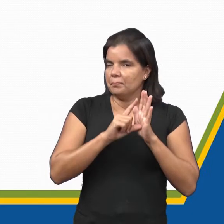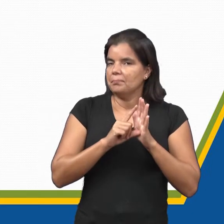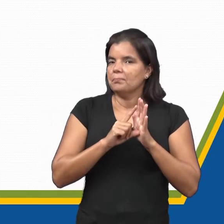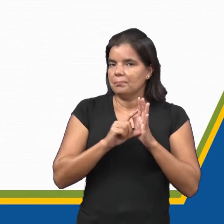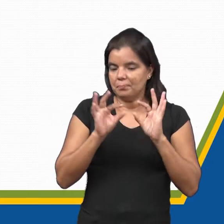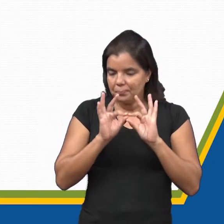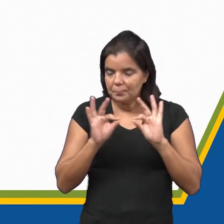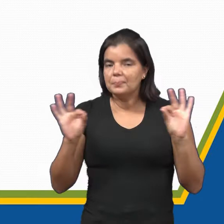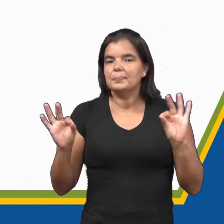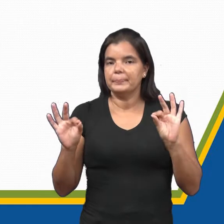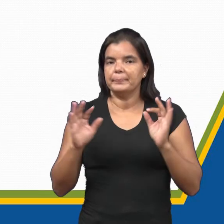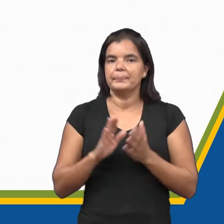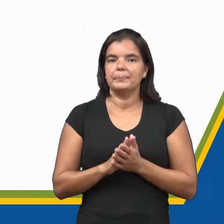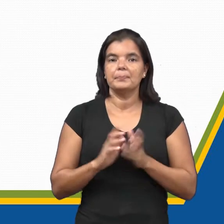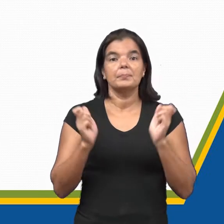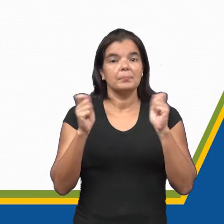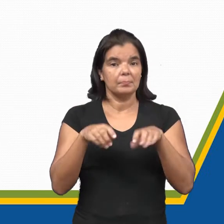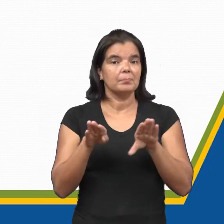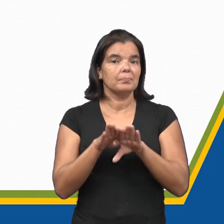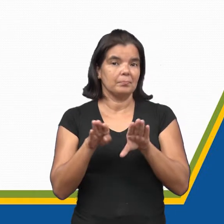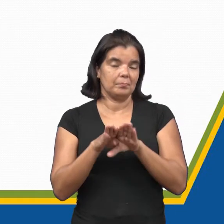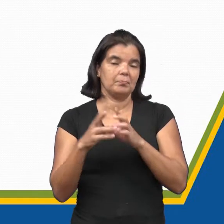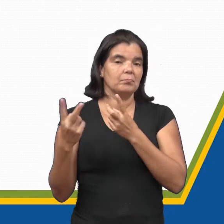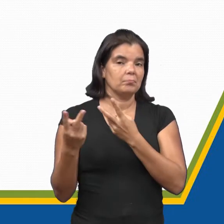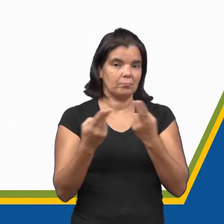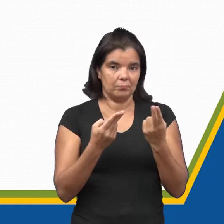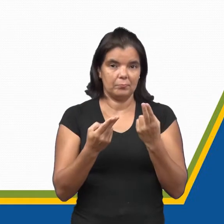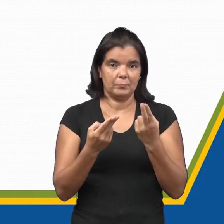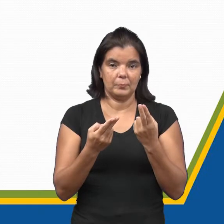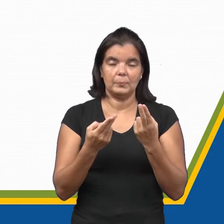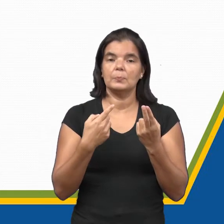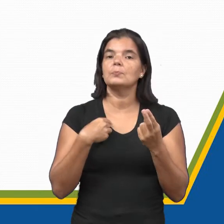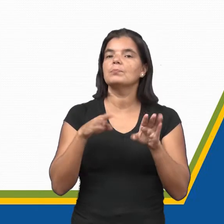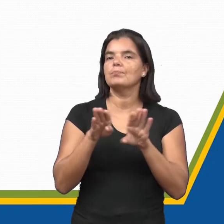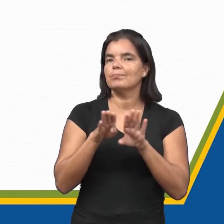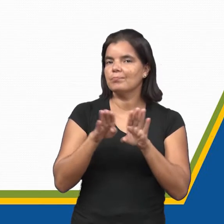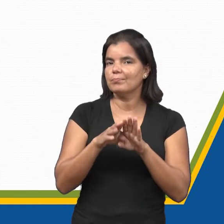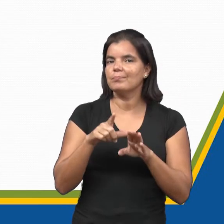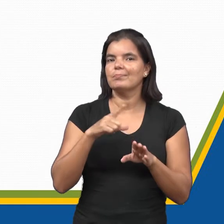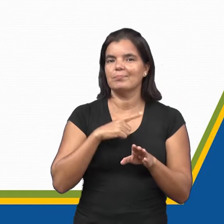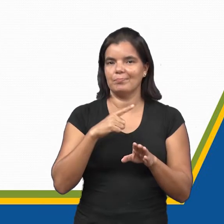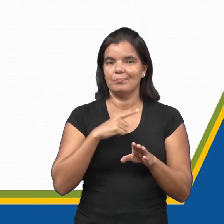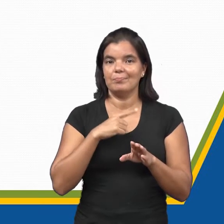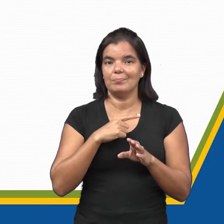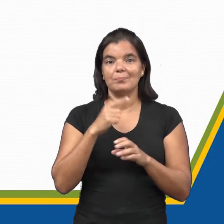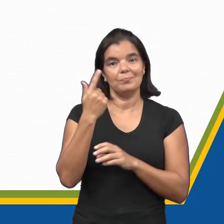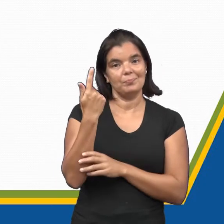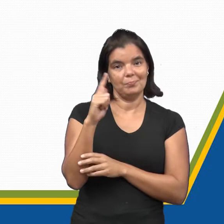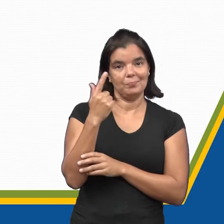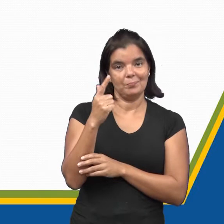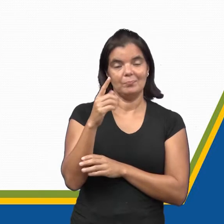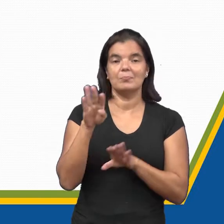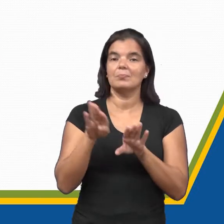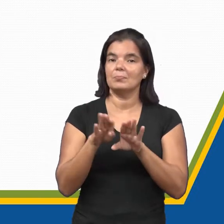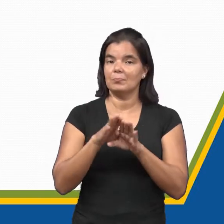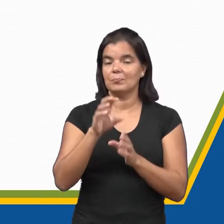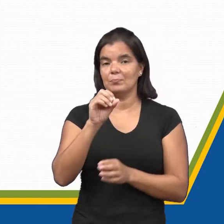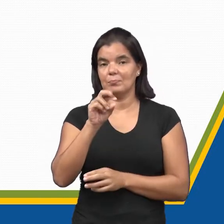como comprimento. A gente pode considerar como a mesma coisa, cujas formas podem ser geométricas e